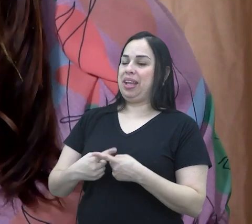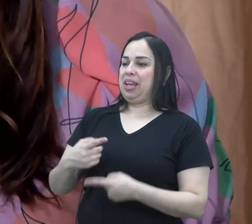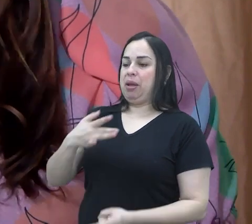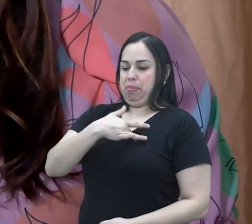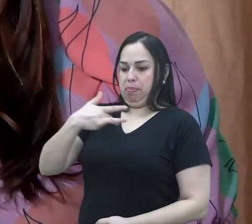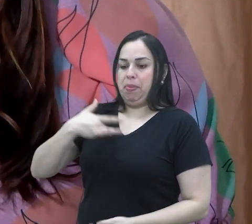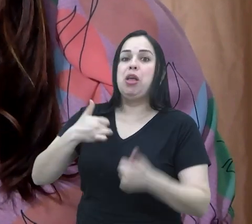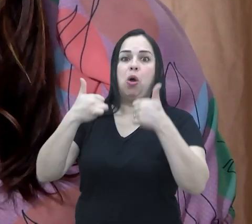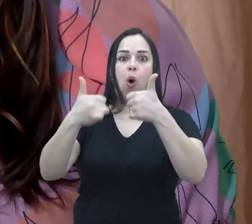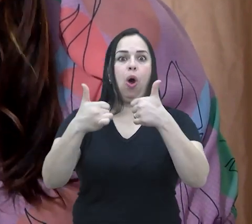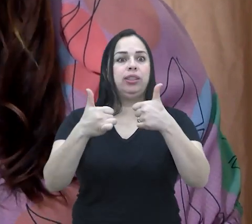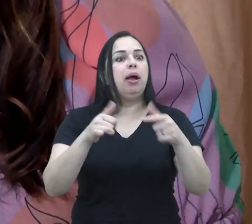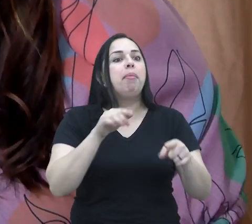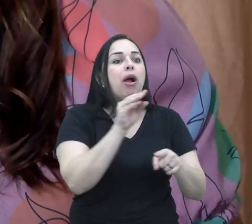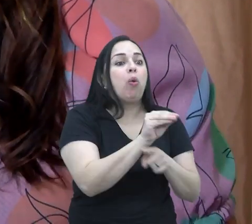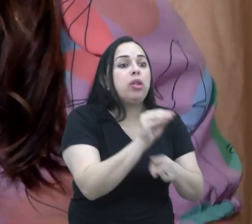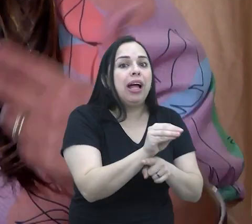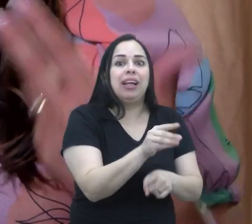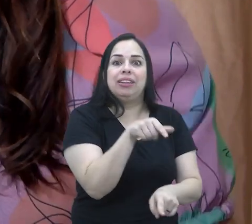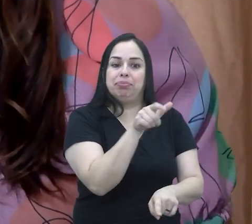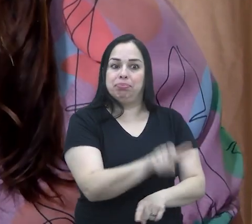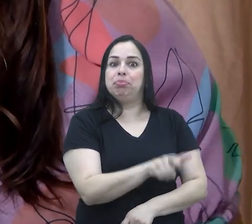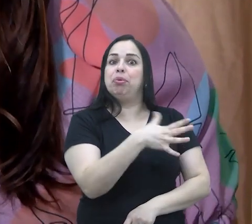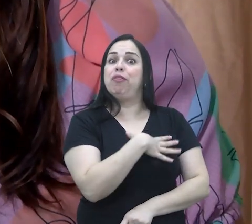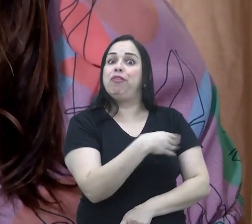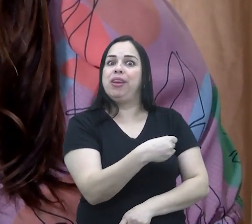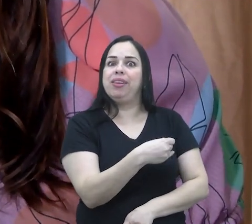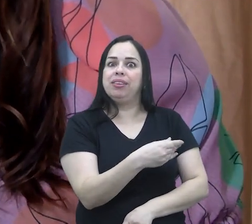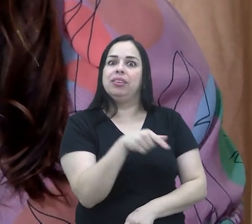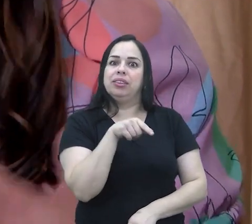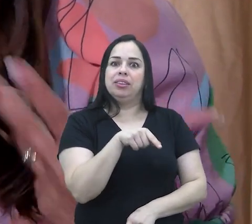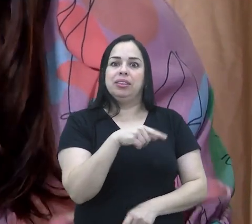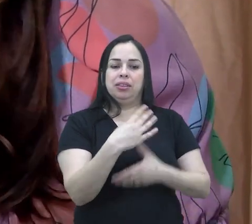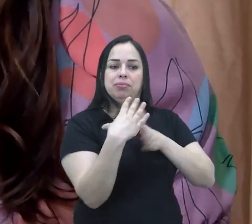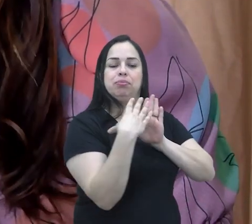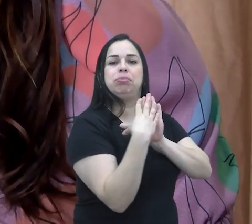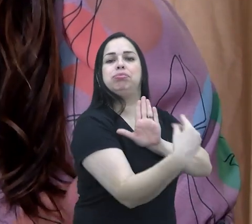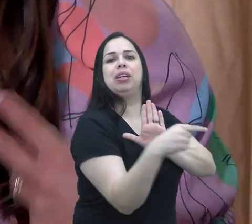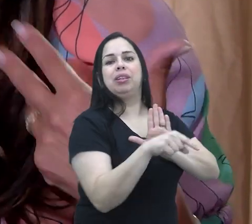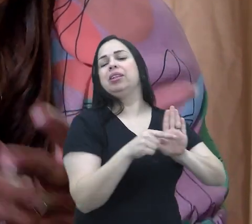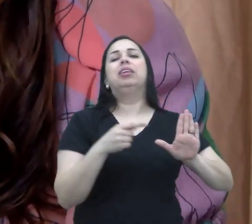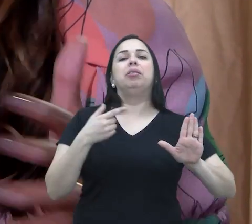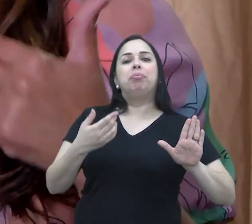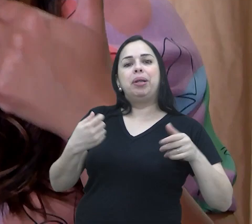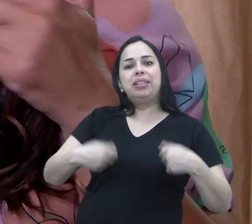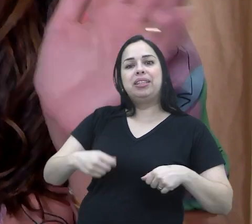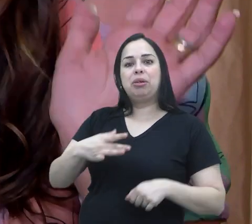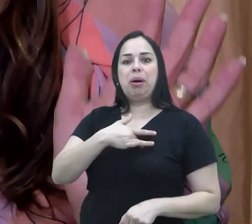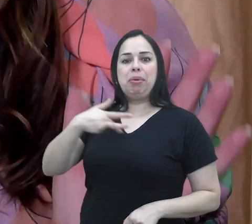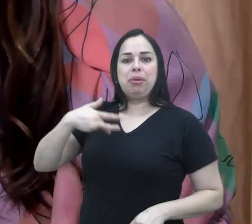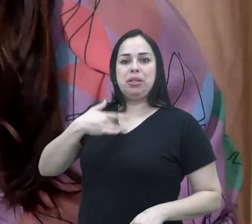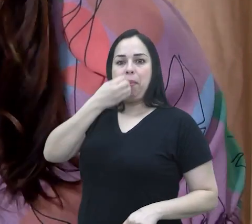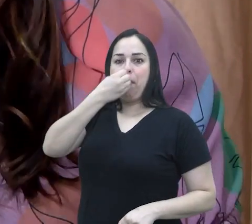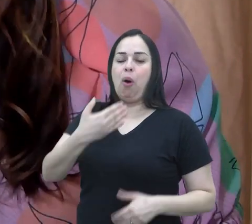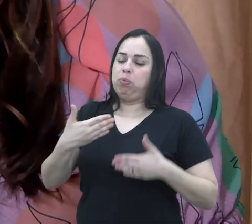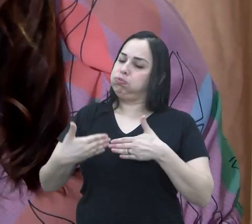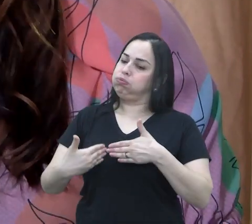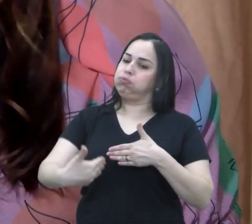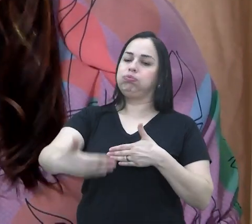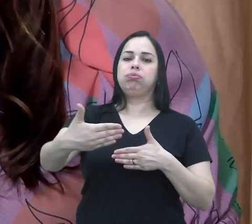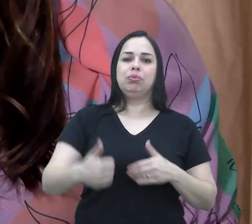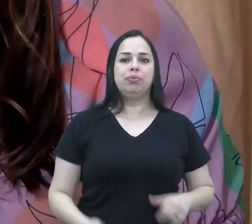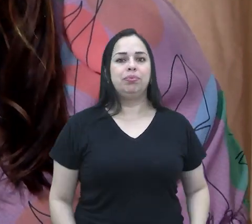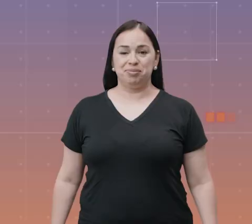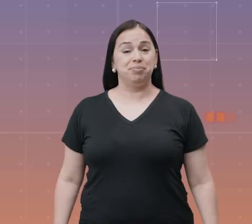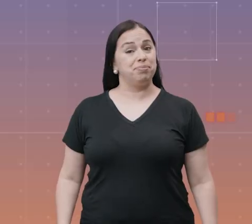estar bem para o meu filho, né? Eu tenho que estar bem para ele poder ter uma mãe saudável, né? Por mais tempo possível, né? Da